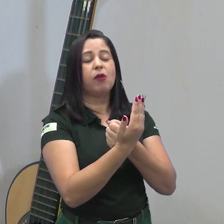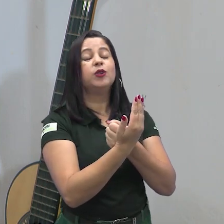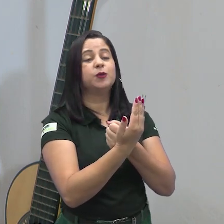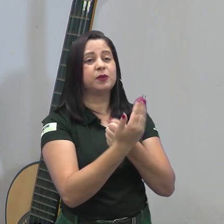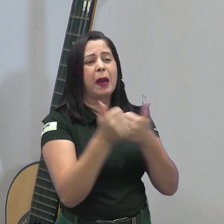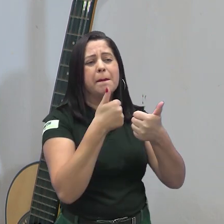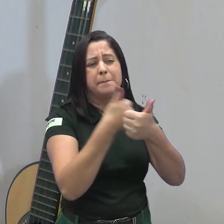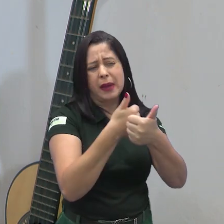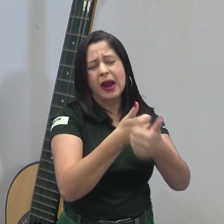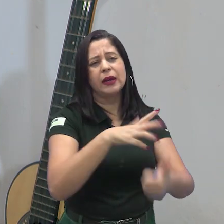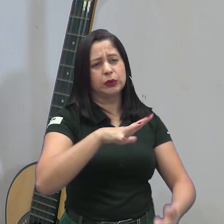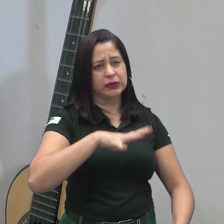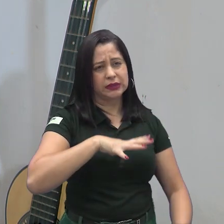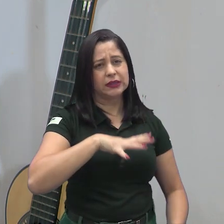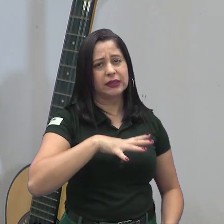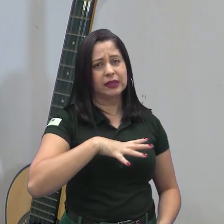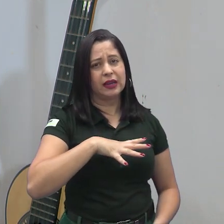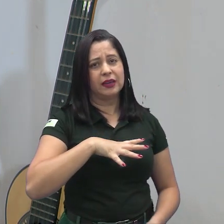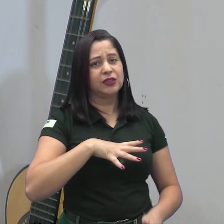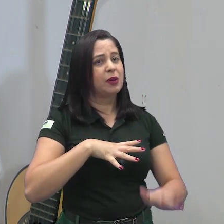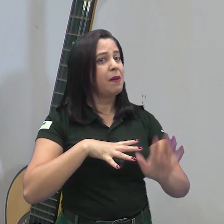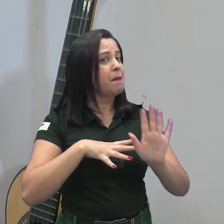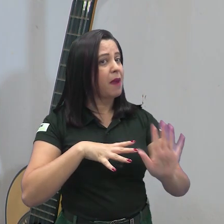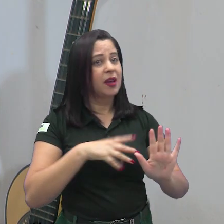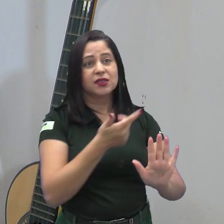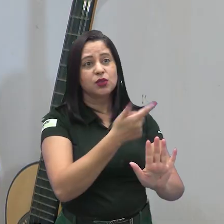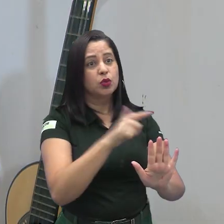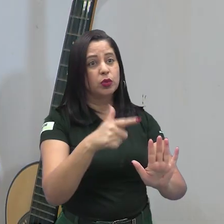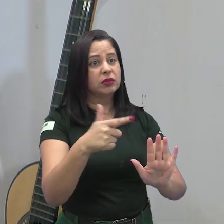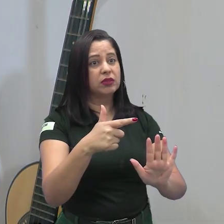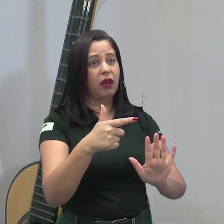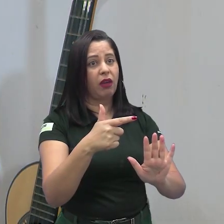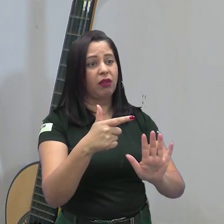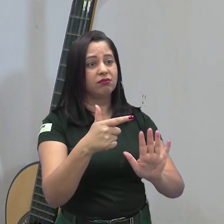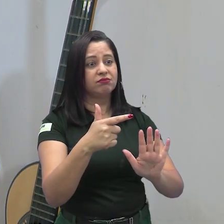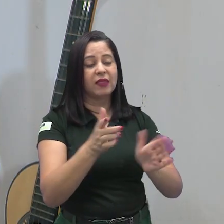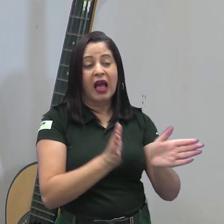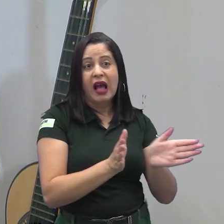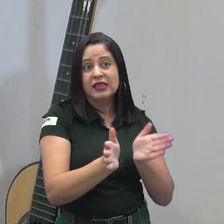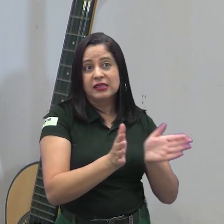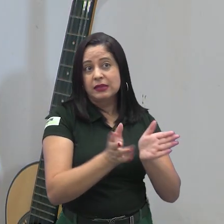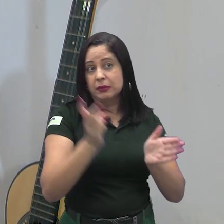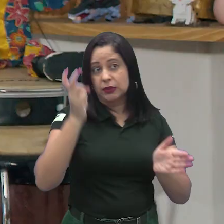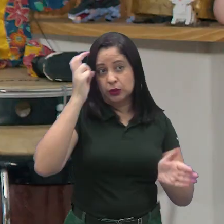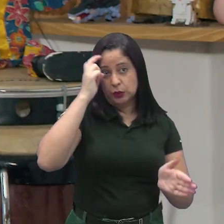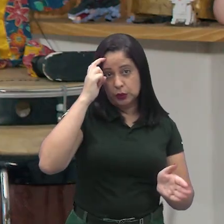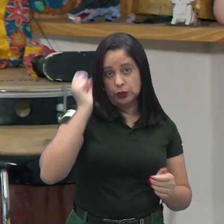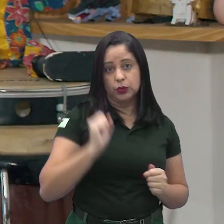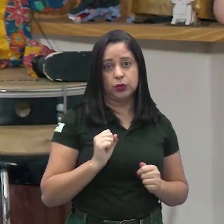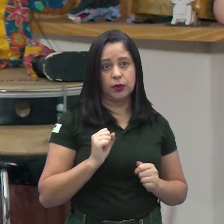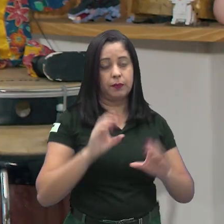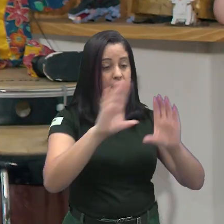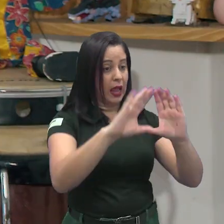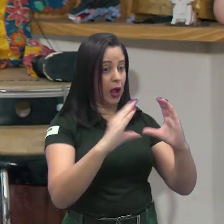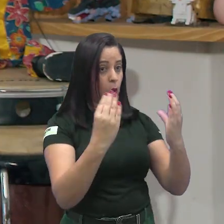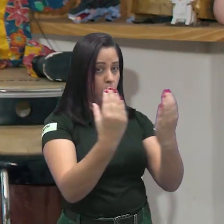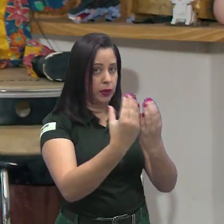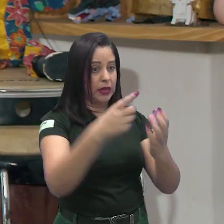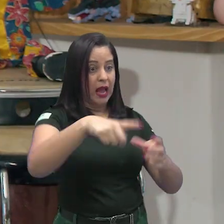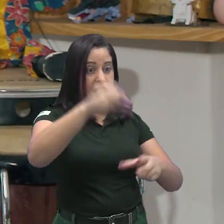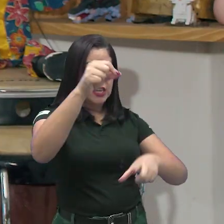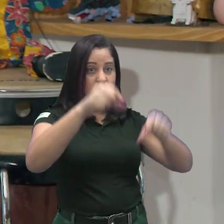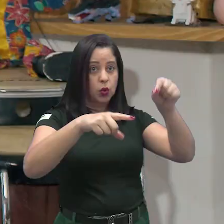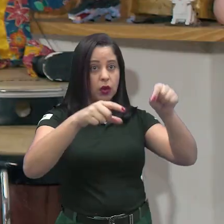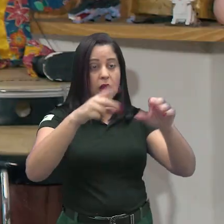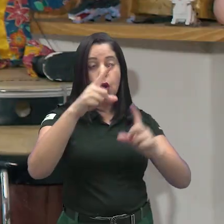próximo do centro da cidade, eles não têm acesso, né, à cultura, né, diretamente, né? A comunidade escolheu as oficinas, né,